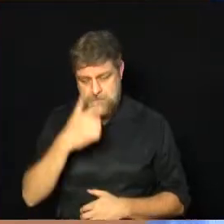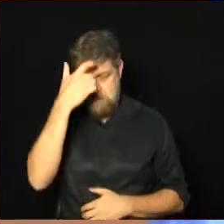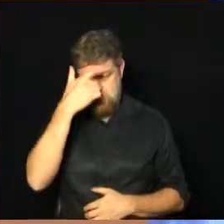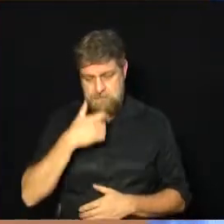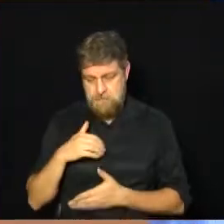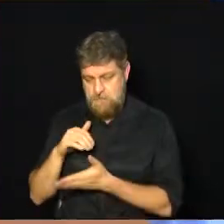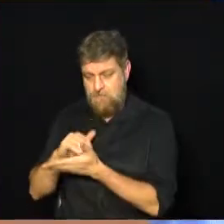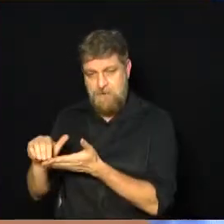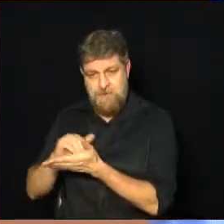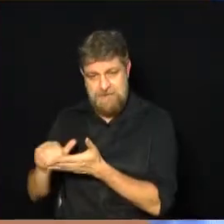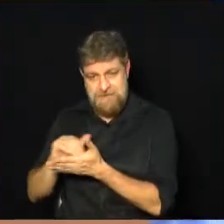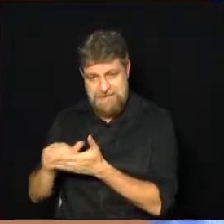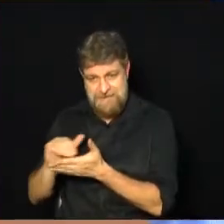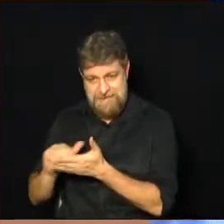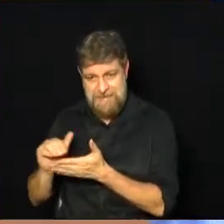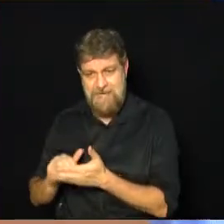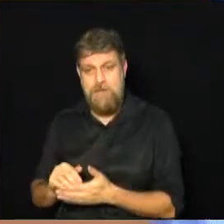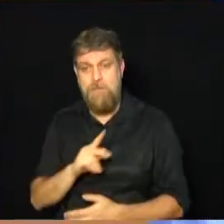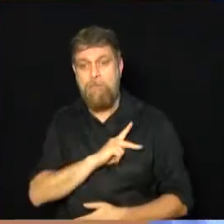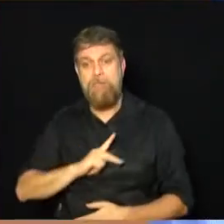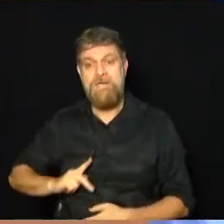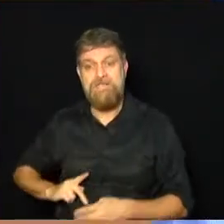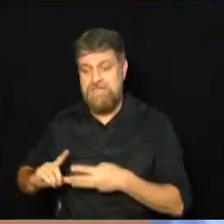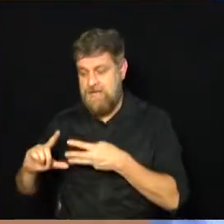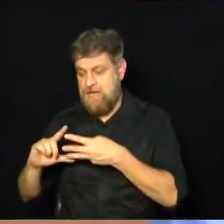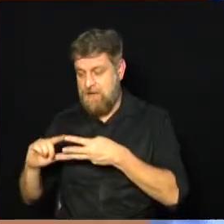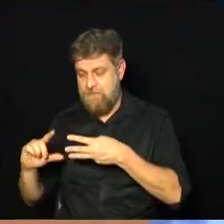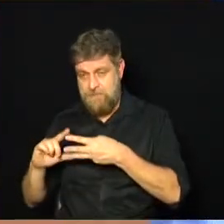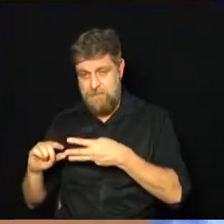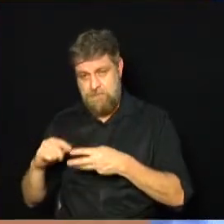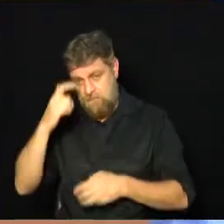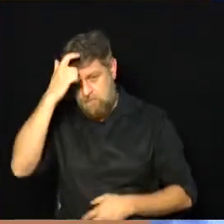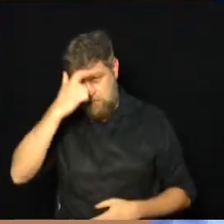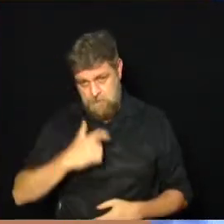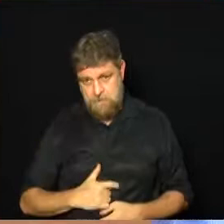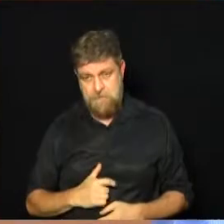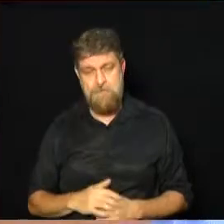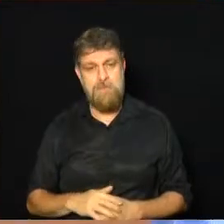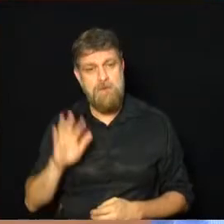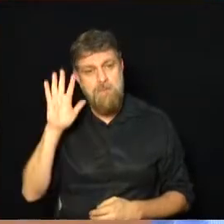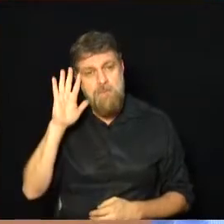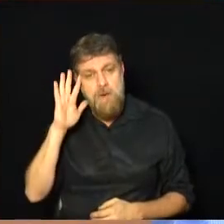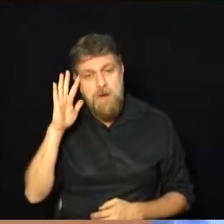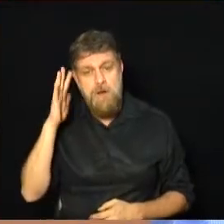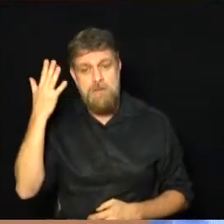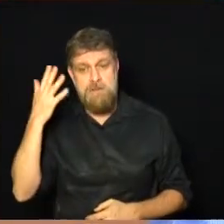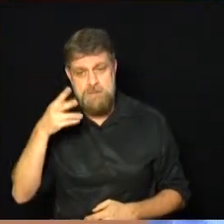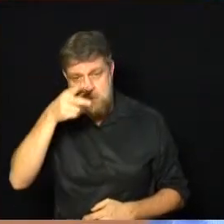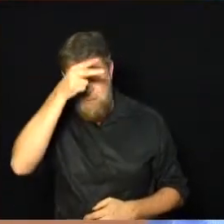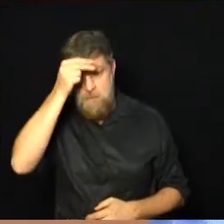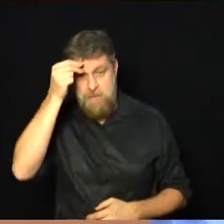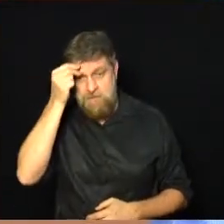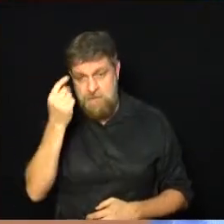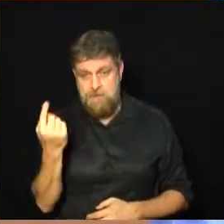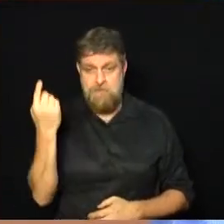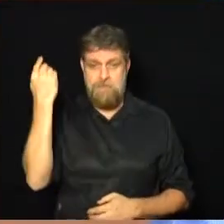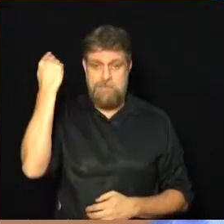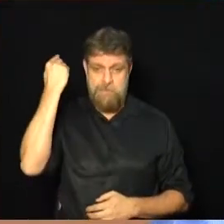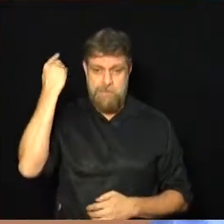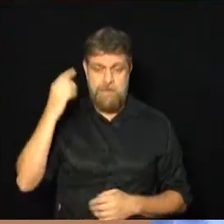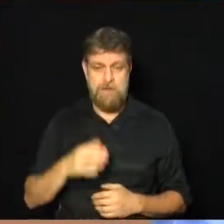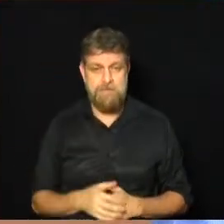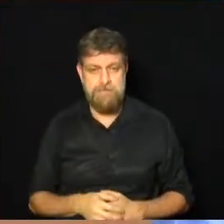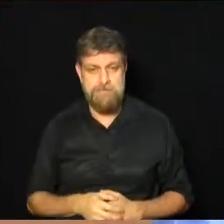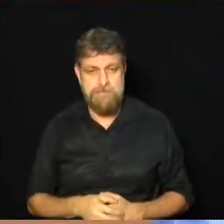secretário de Transportes, o presidente da INDEC, e através de uma decisão do prefeito à época,